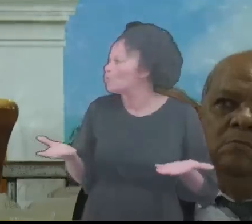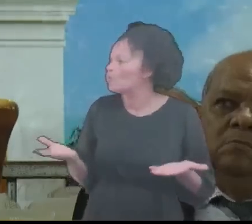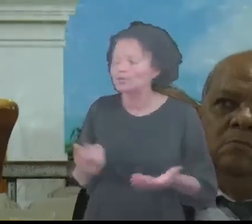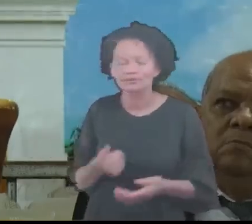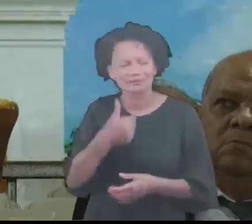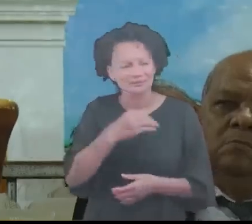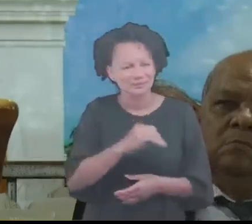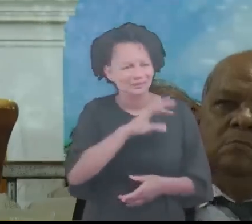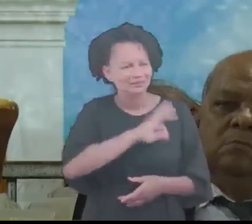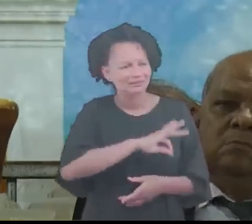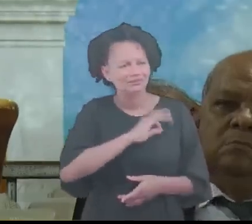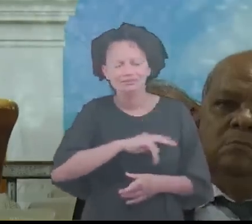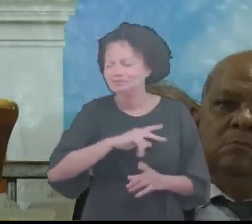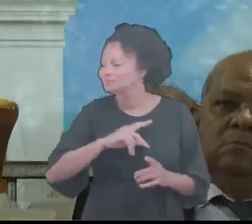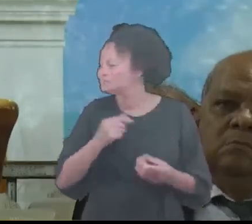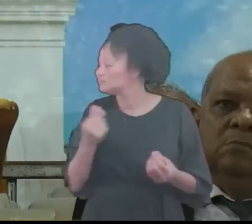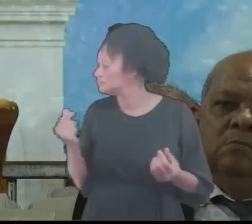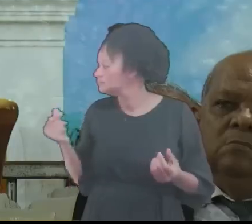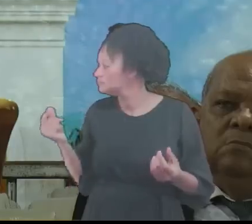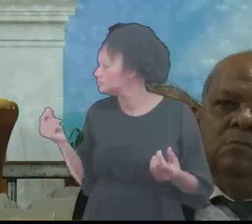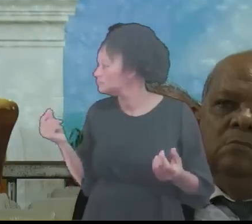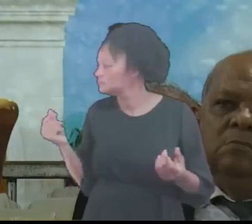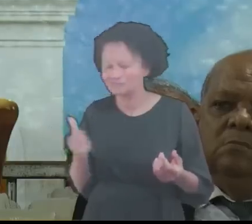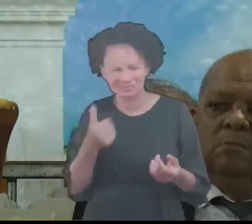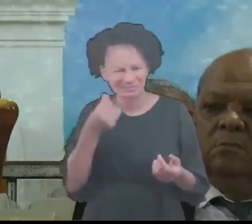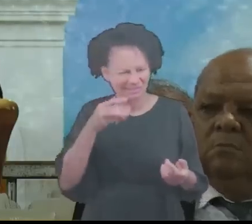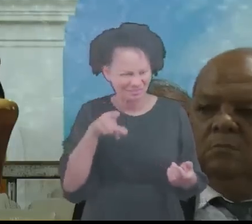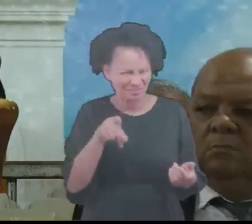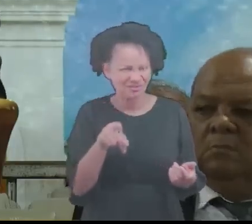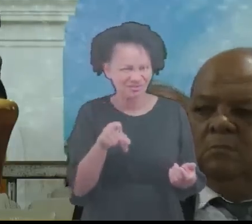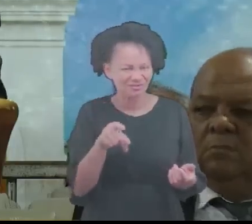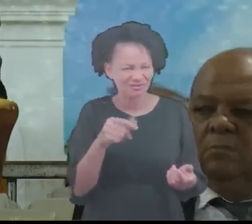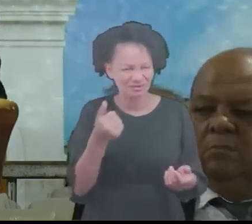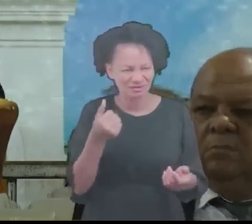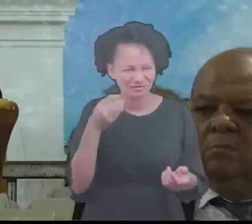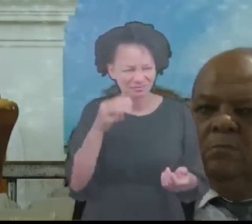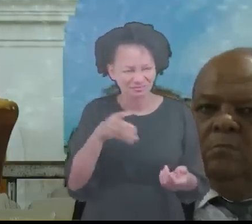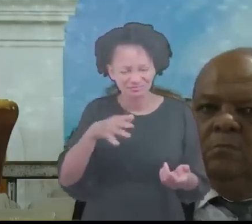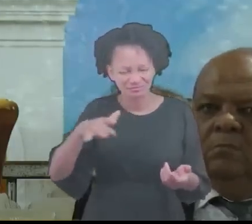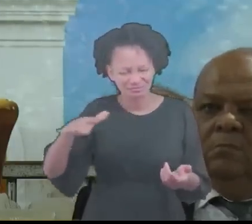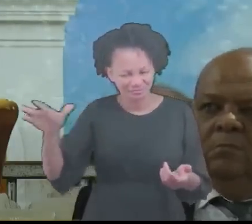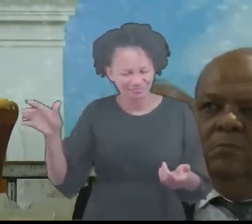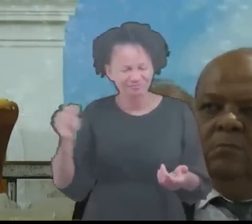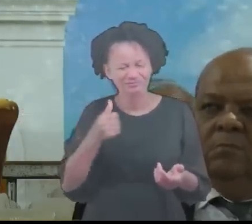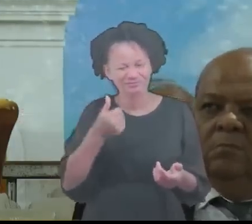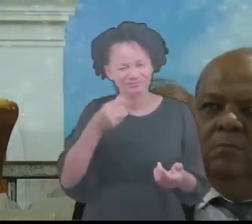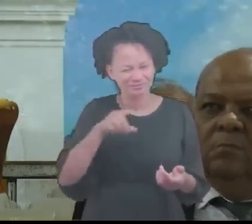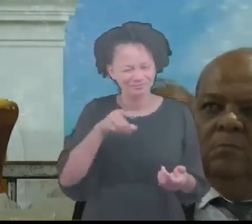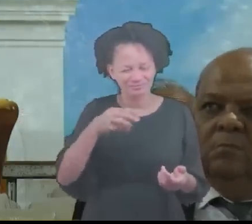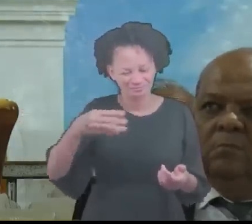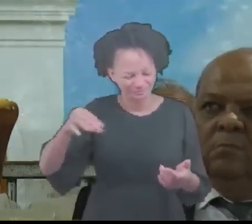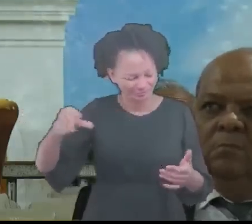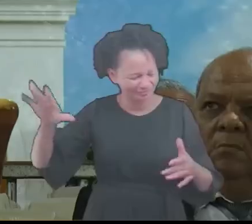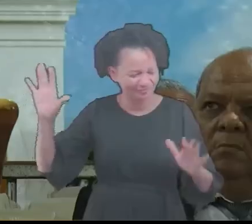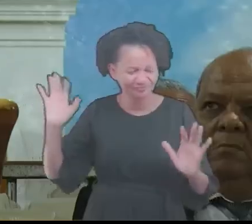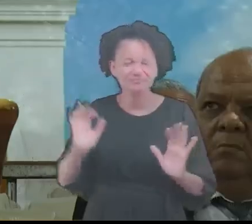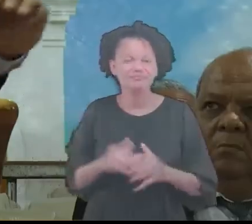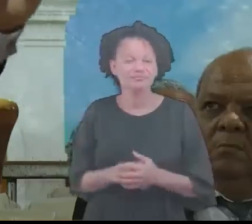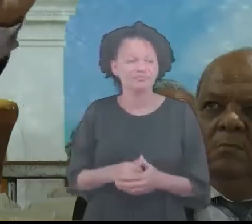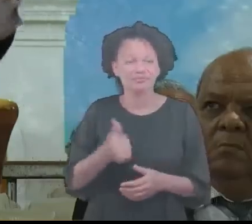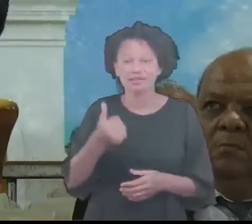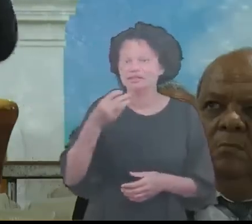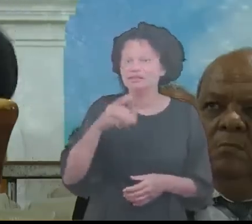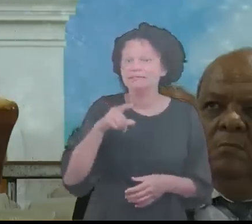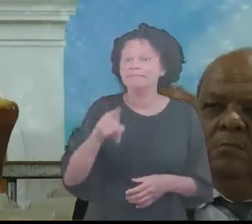10 salários mínimos? É 13 mil, não é assim? 13 mil e 300 e alguma coisa.